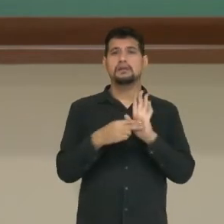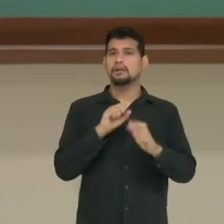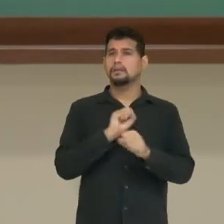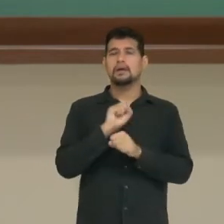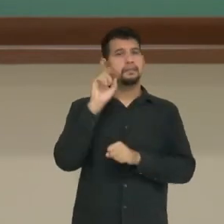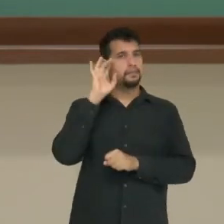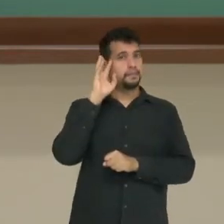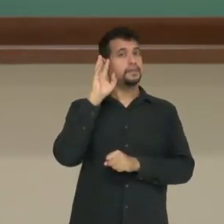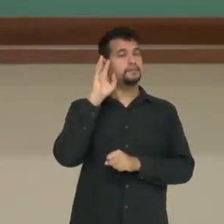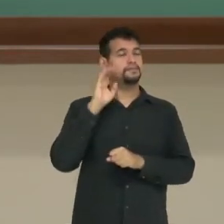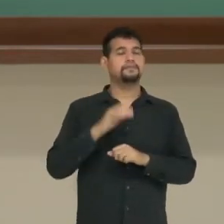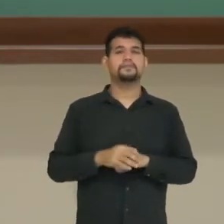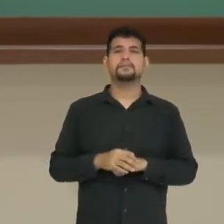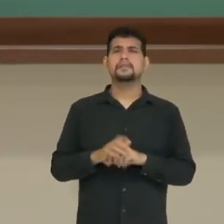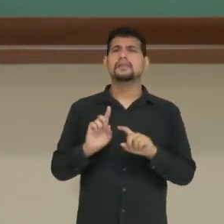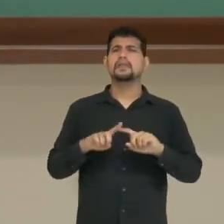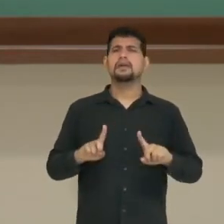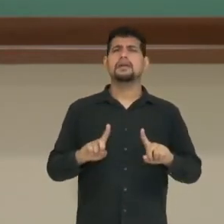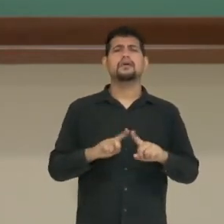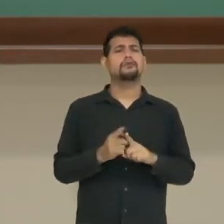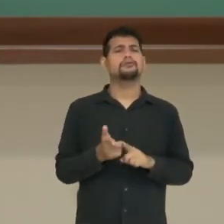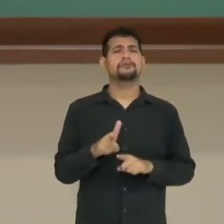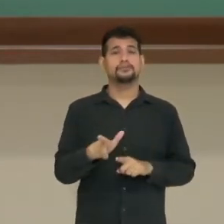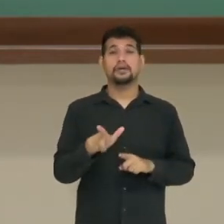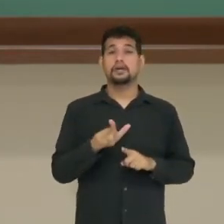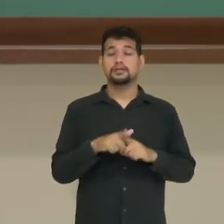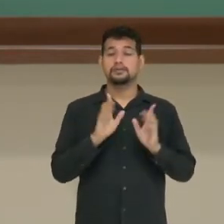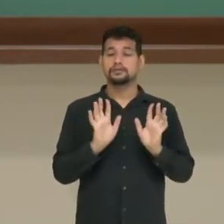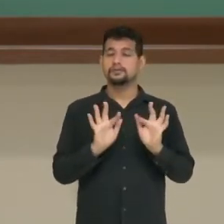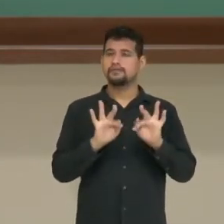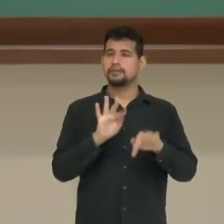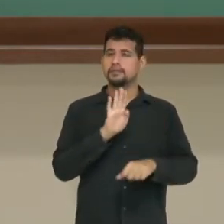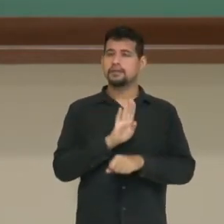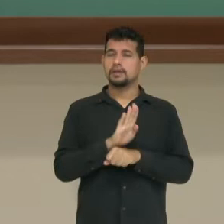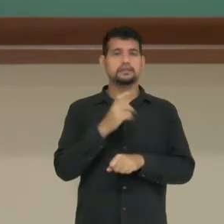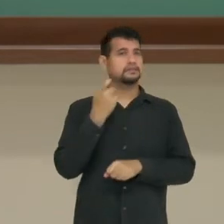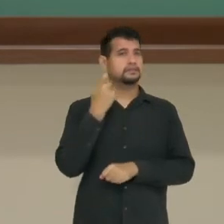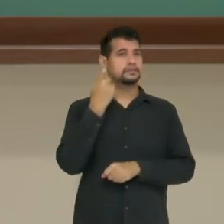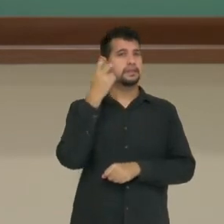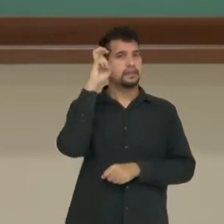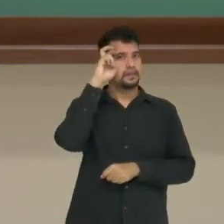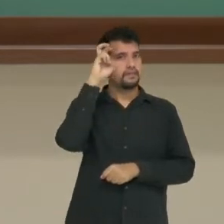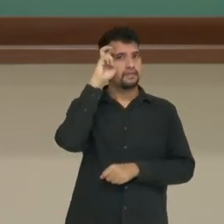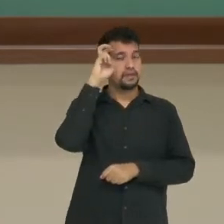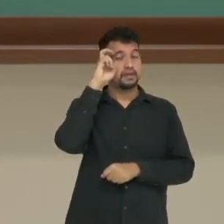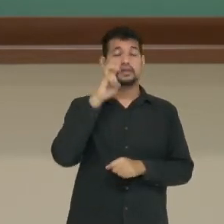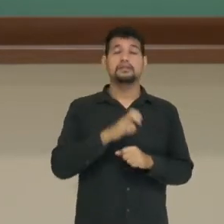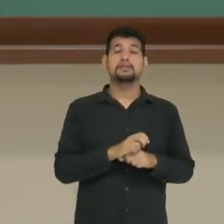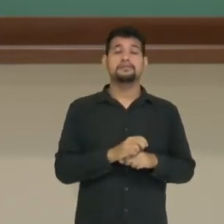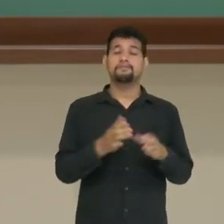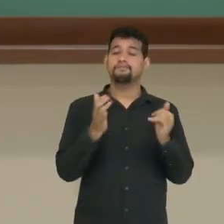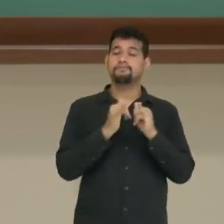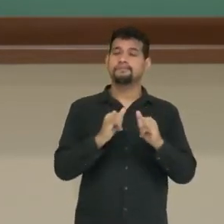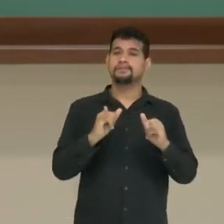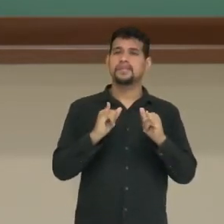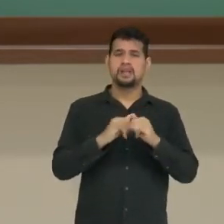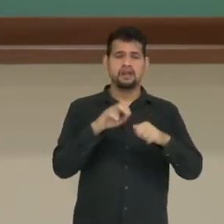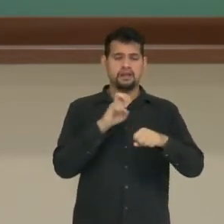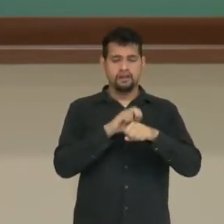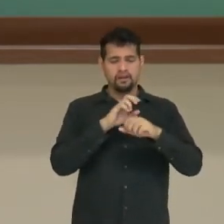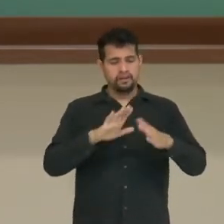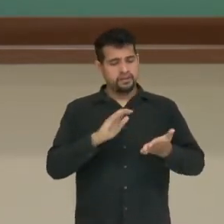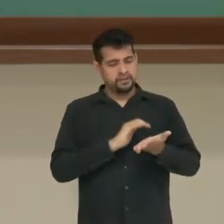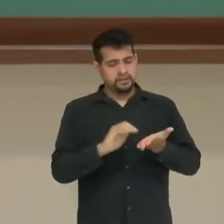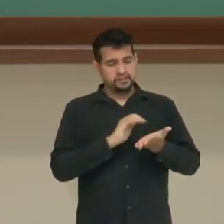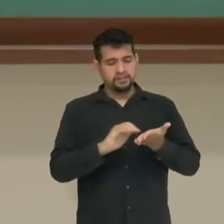reflexões, né? E aí ele continua. No fim da tarde de quinta-feira, o boletim epidemiológico da